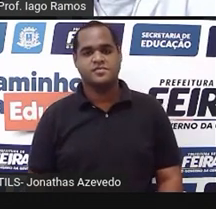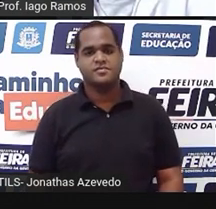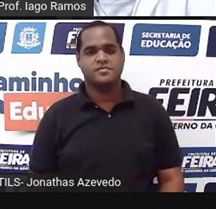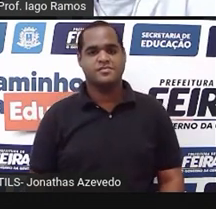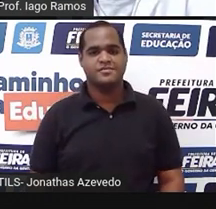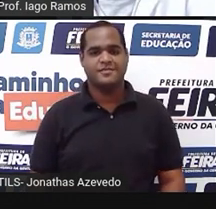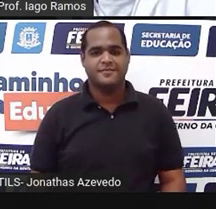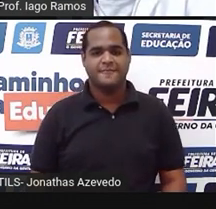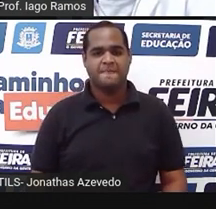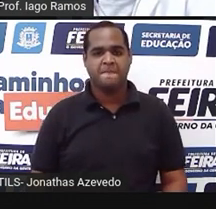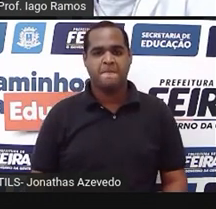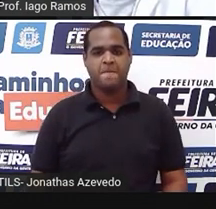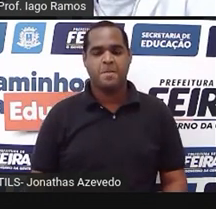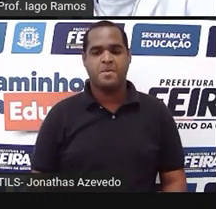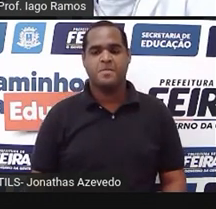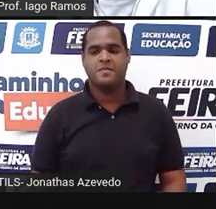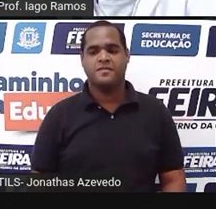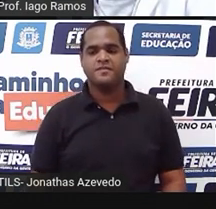G1